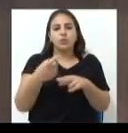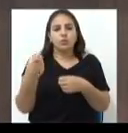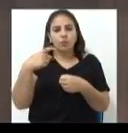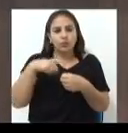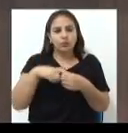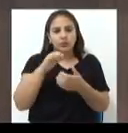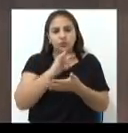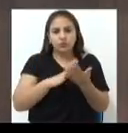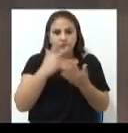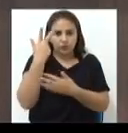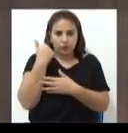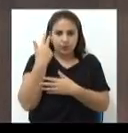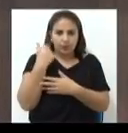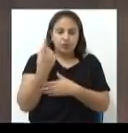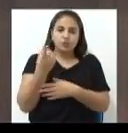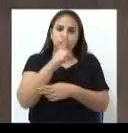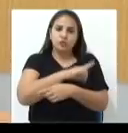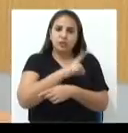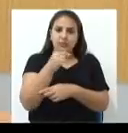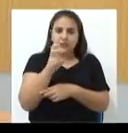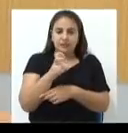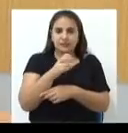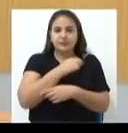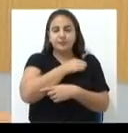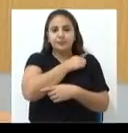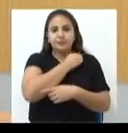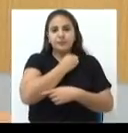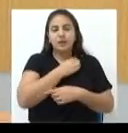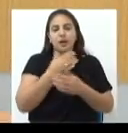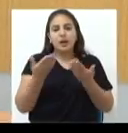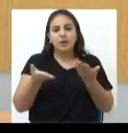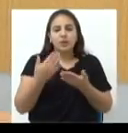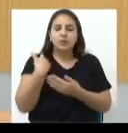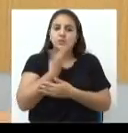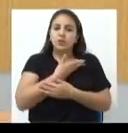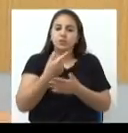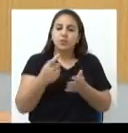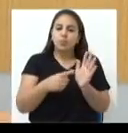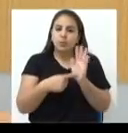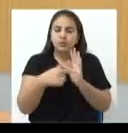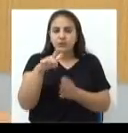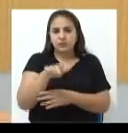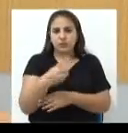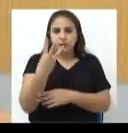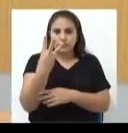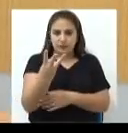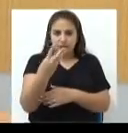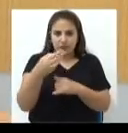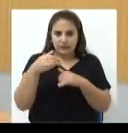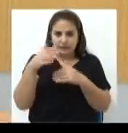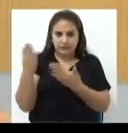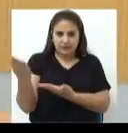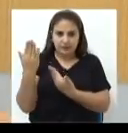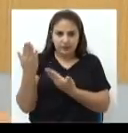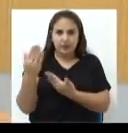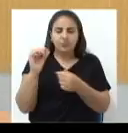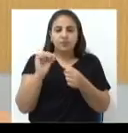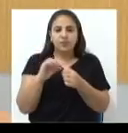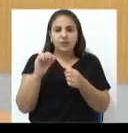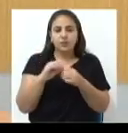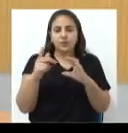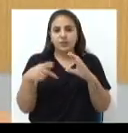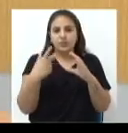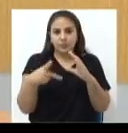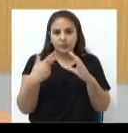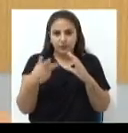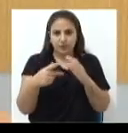atividades normais a partir do dia 15. E a partir de agora, reapresentaremos 3 solenidades promovidas pela Câmara